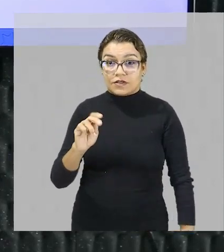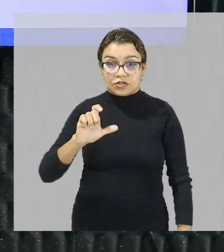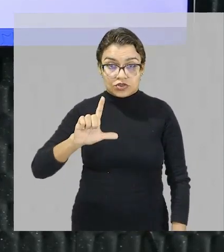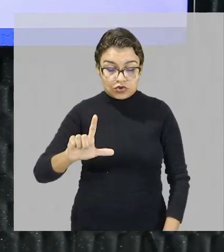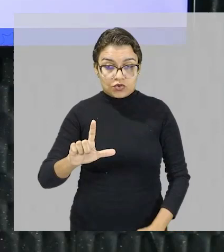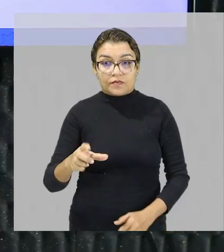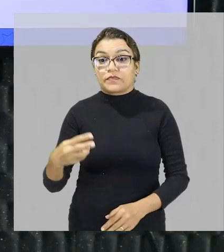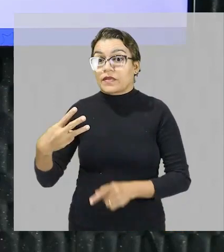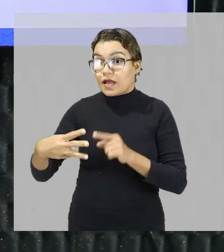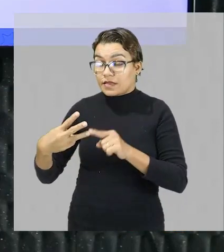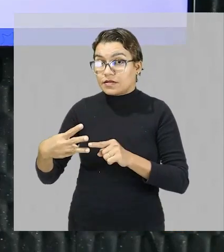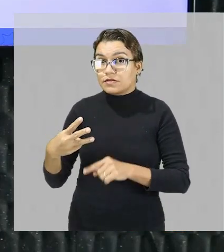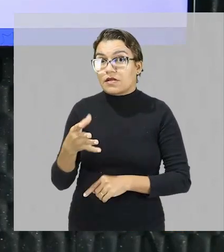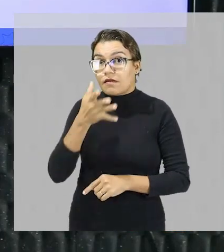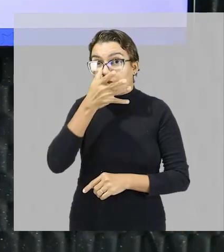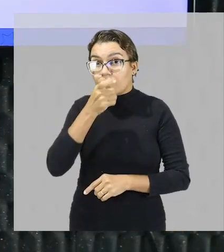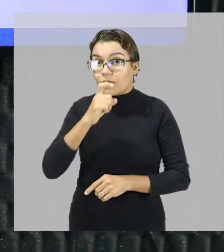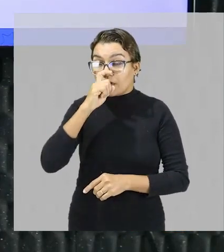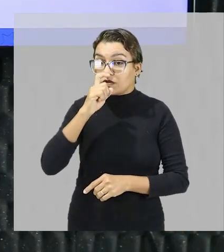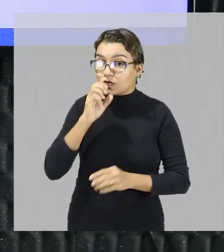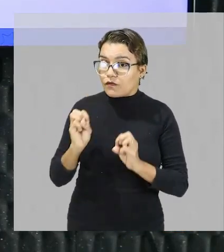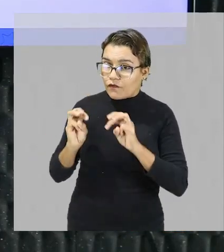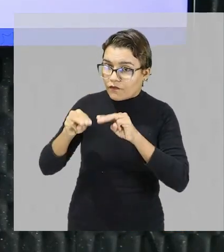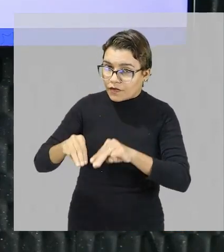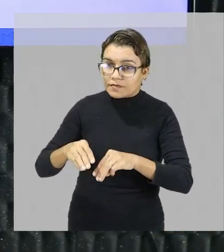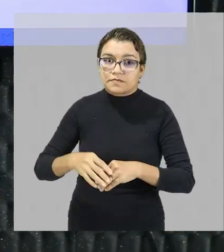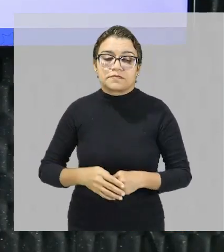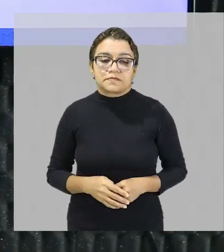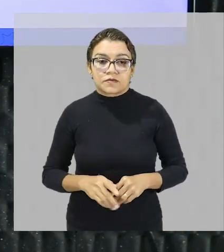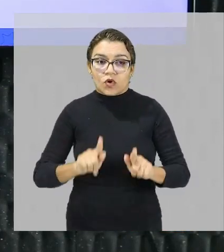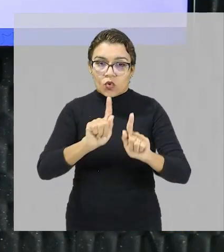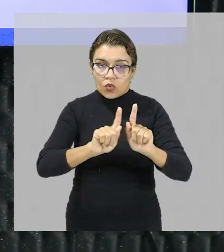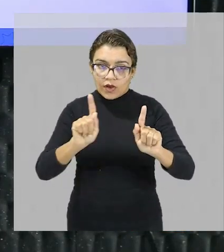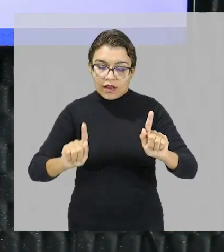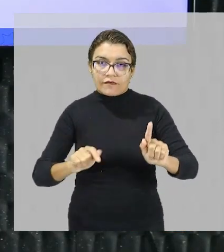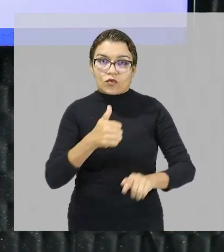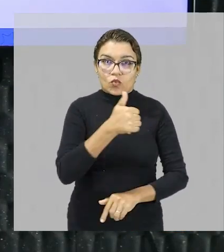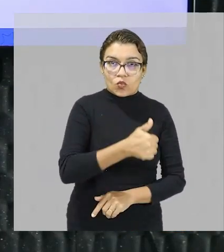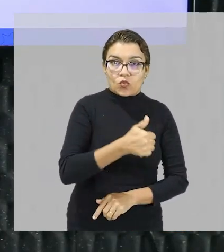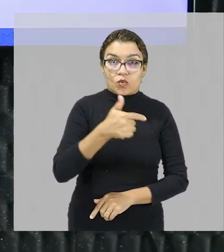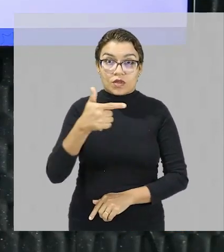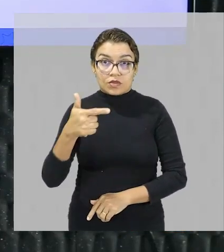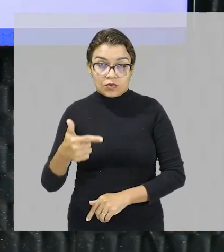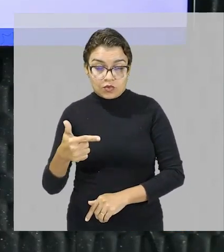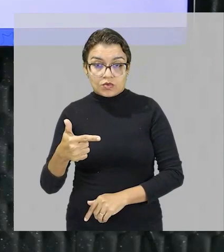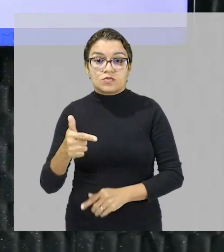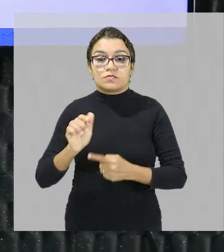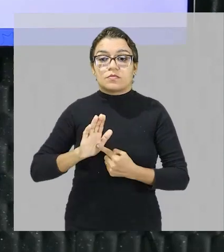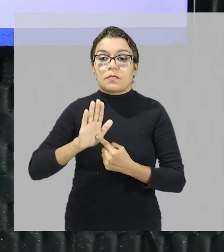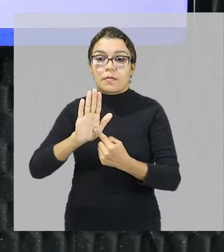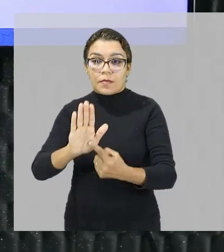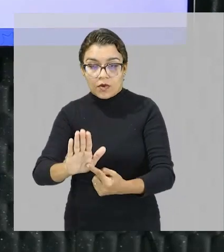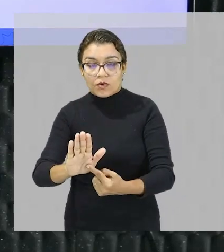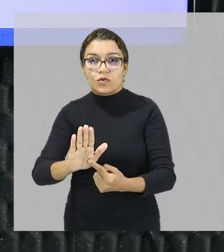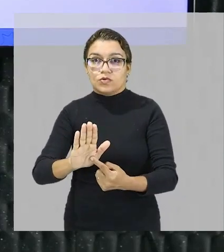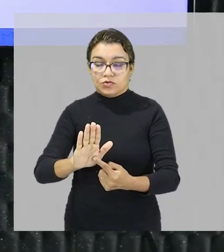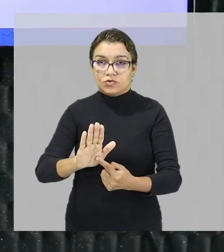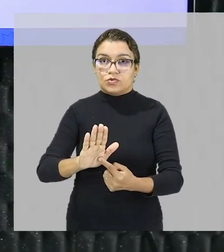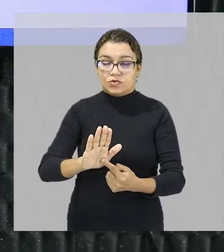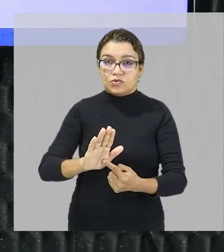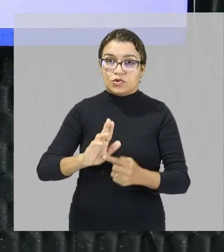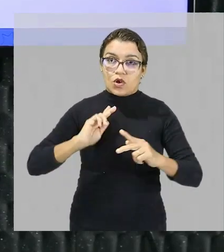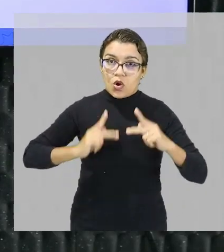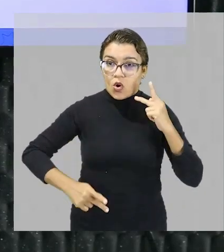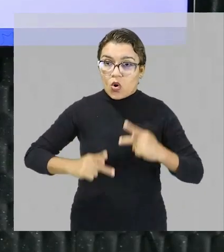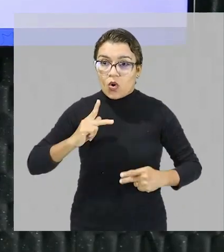está no final do seu ciclo menstrual. O gráfico 1 e 2 apresentam os níveis dos hormônios